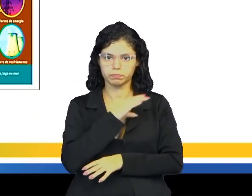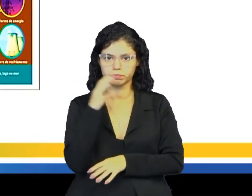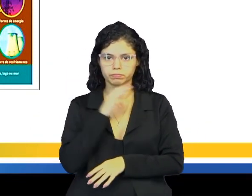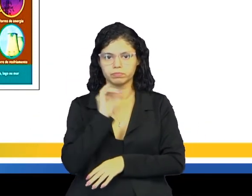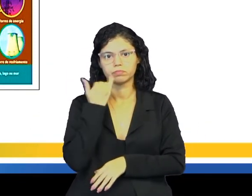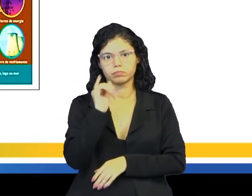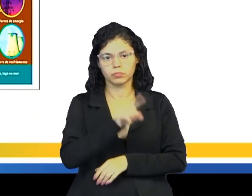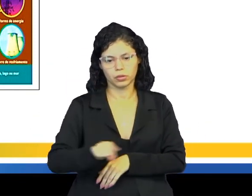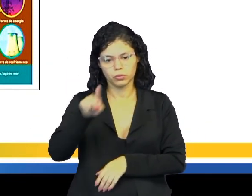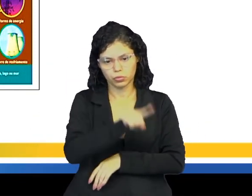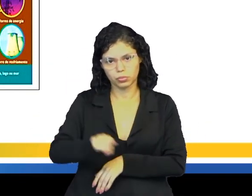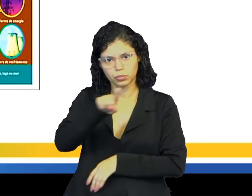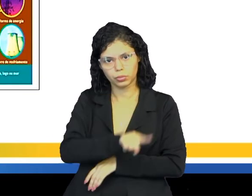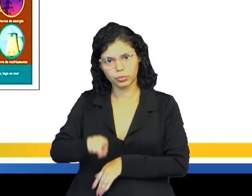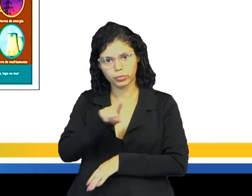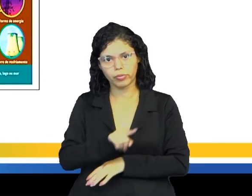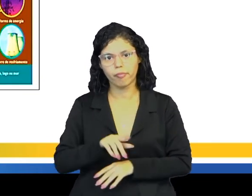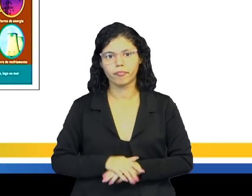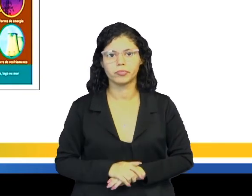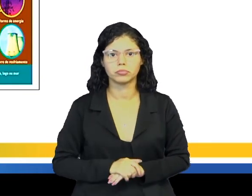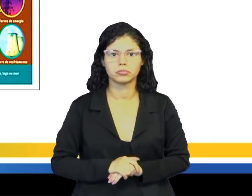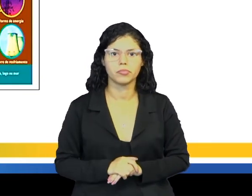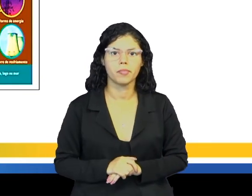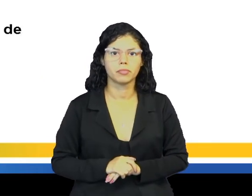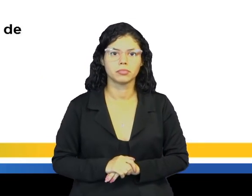faça com que a turbina ela se movimente.